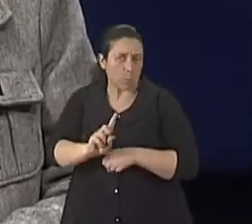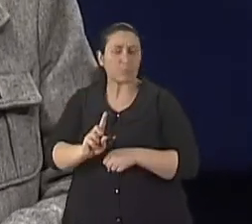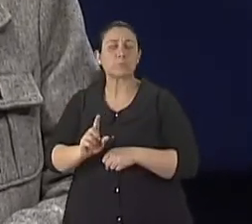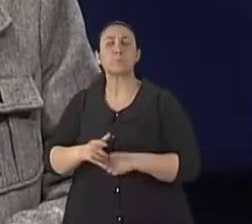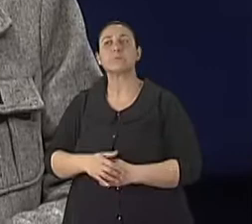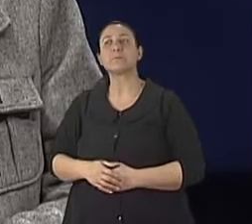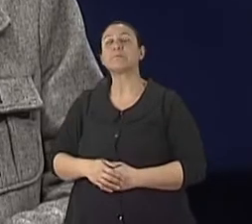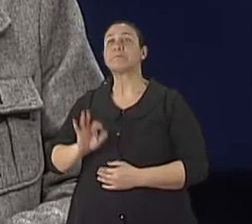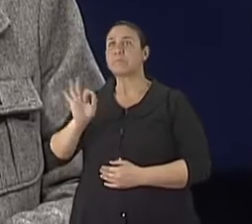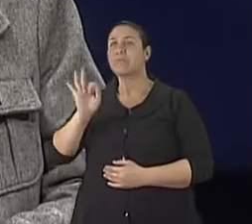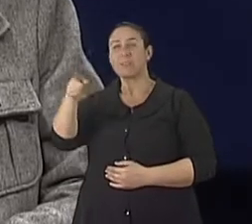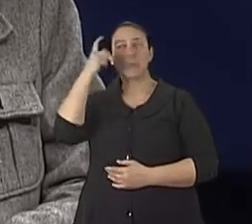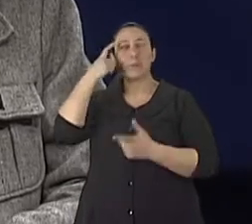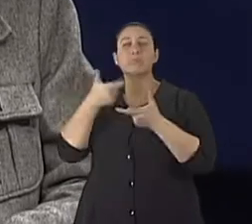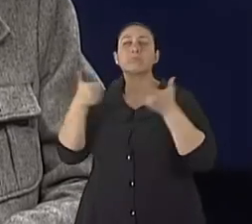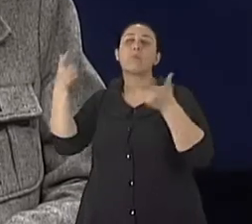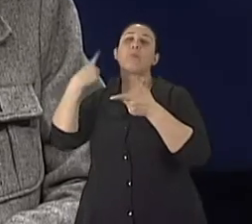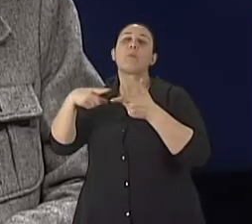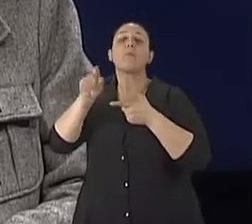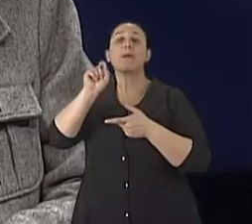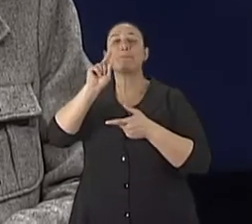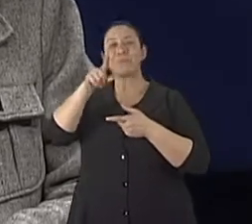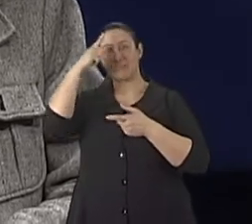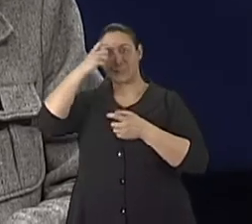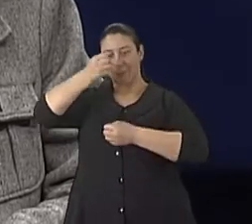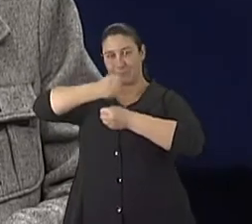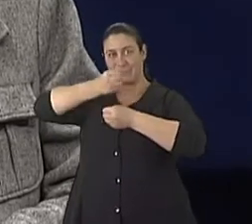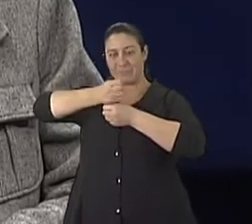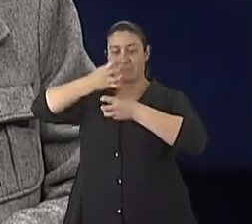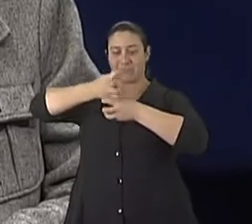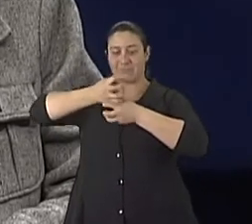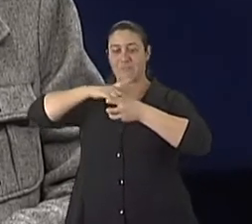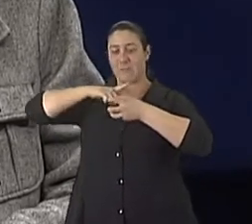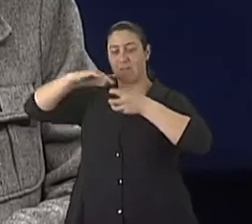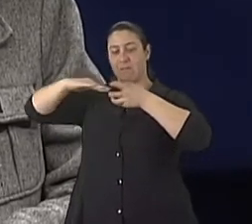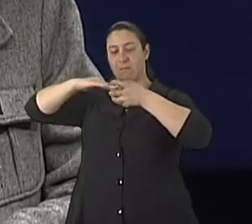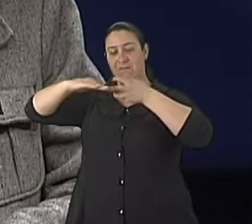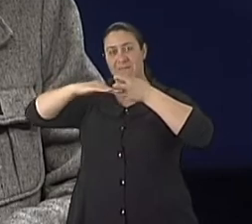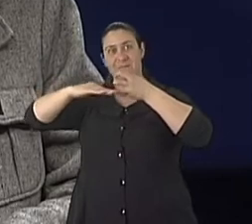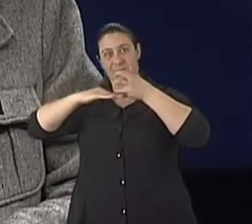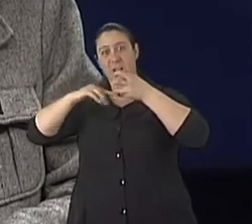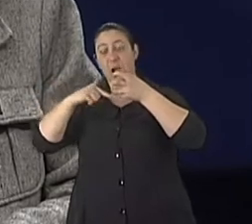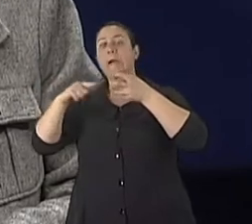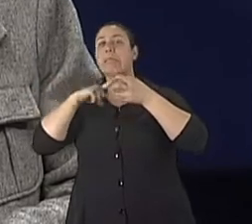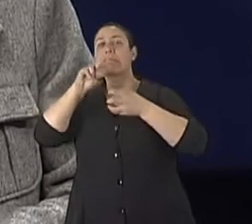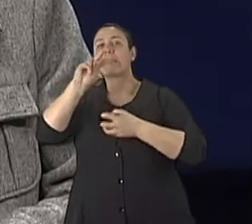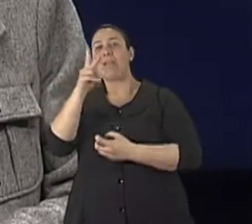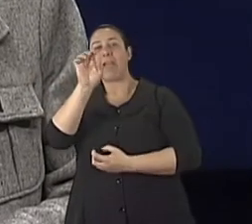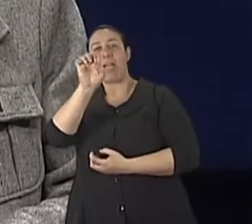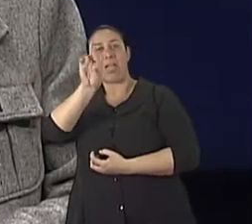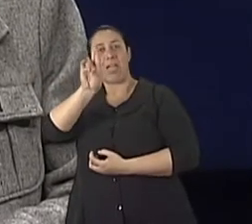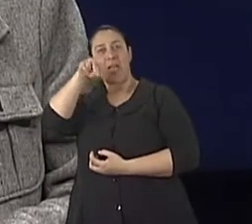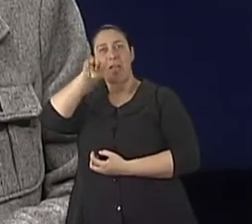mais comuns hoje é nós temos as hérnias de disco que é uma coisa bastante comum a prática de consultório né